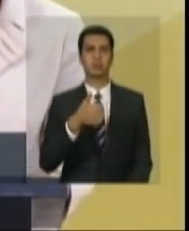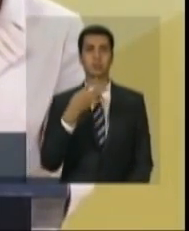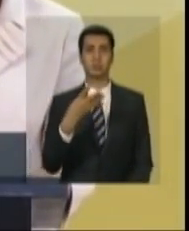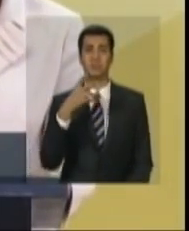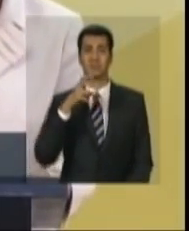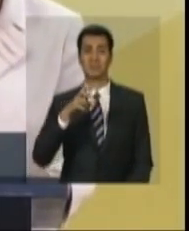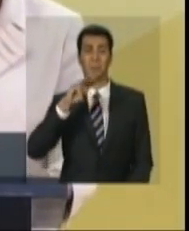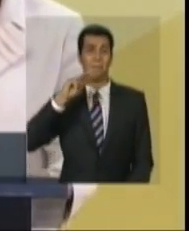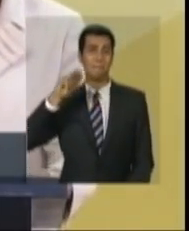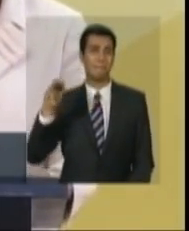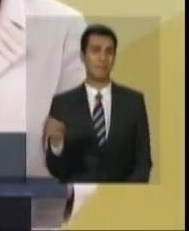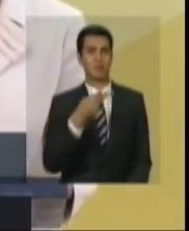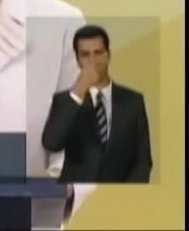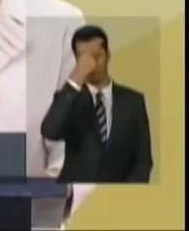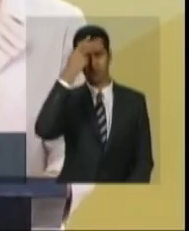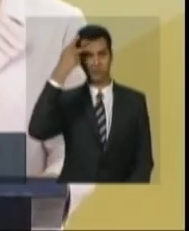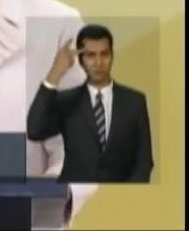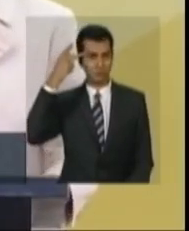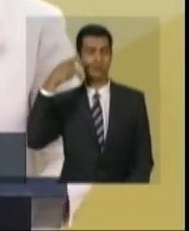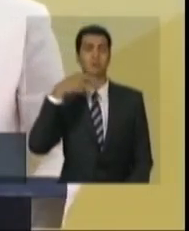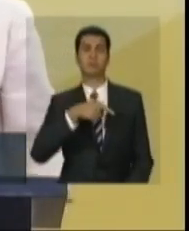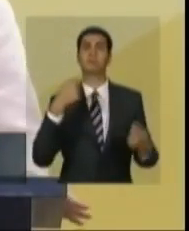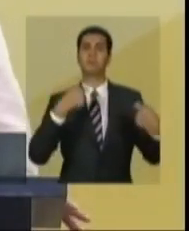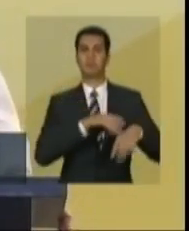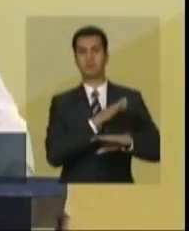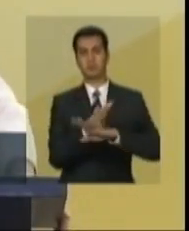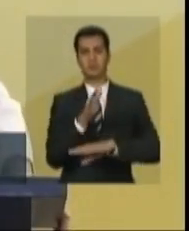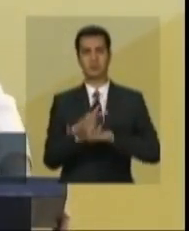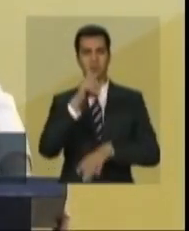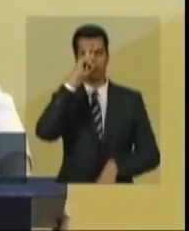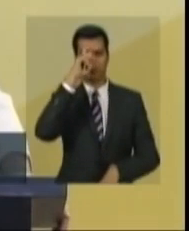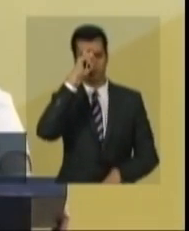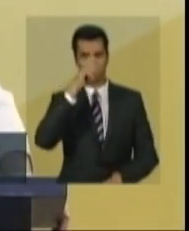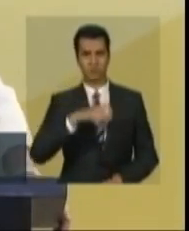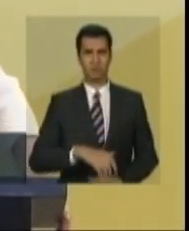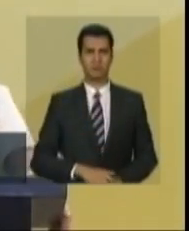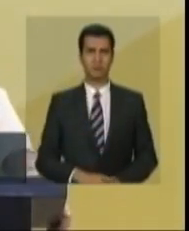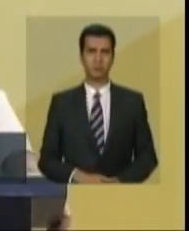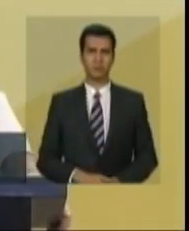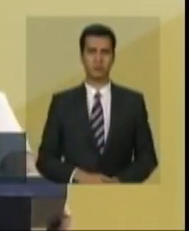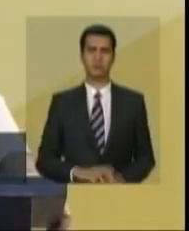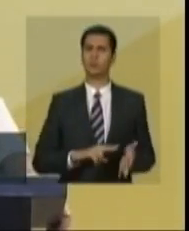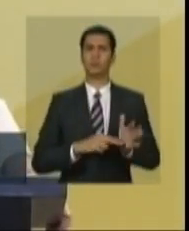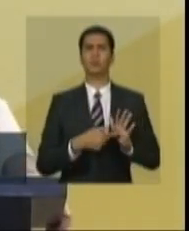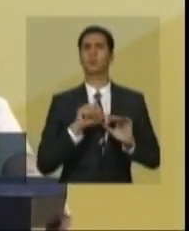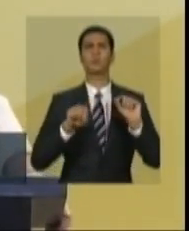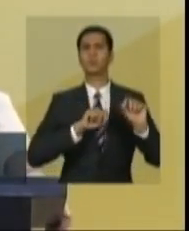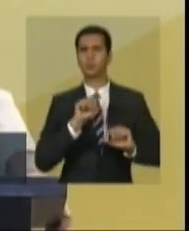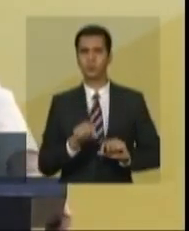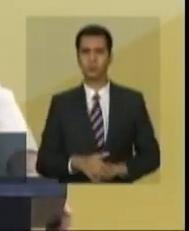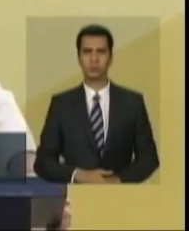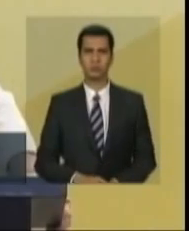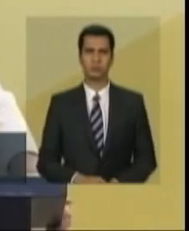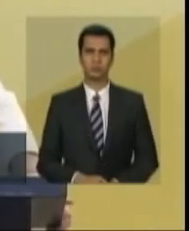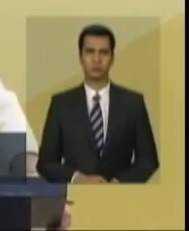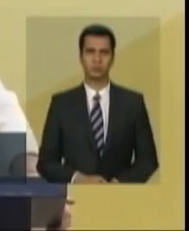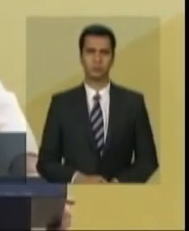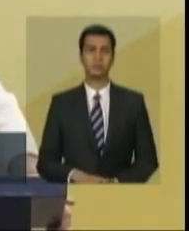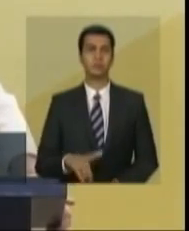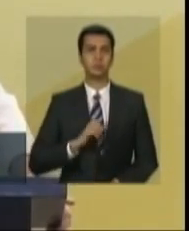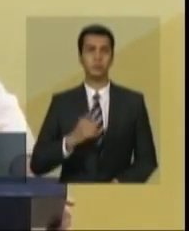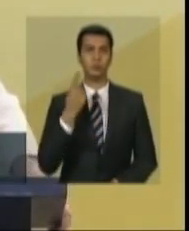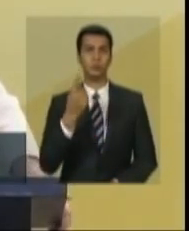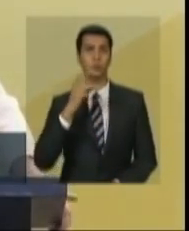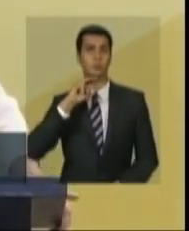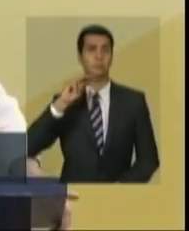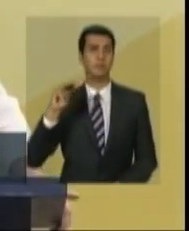145 milhões de brasileiros e de brasileiras. Isso significa, entre outras coisas, 1 milhão